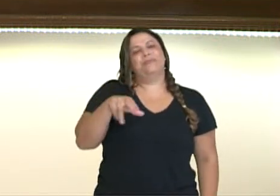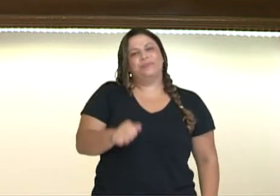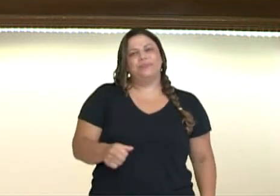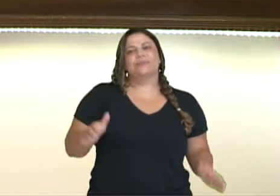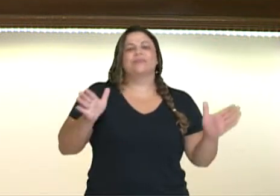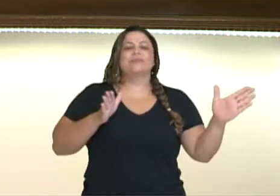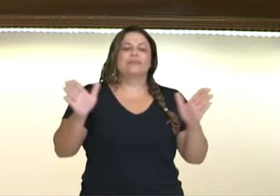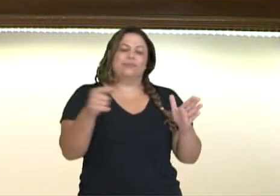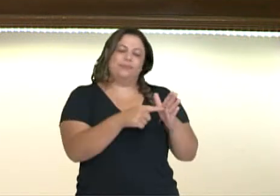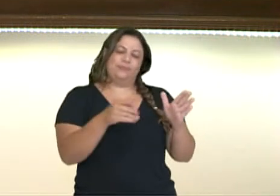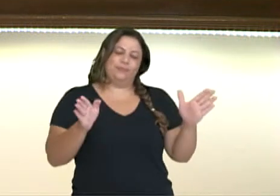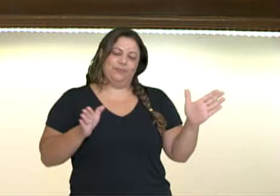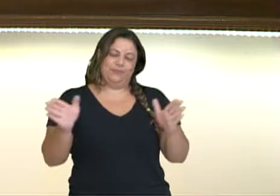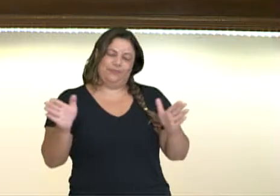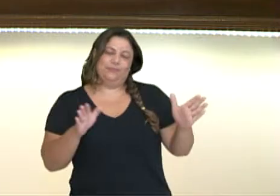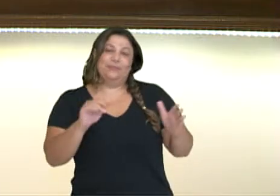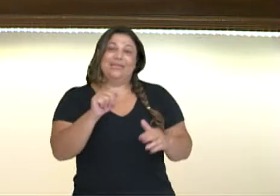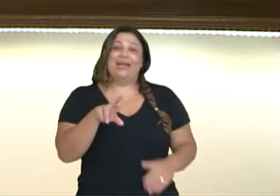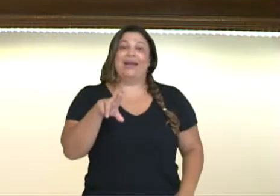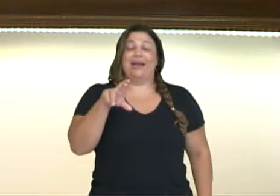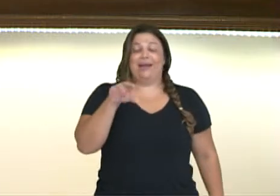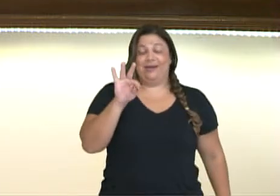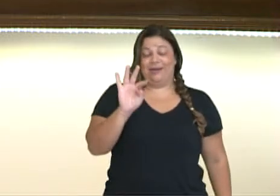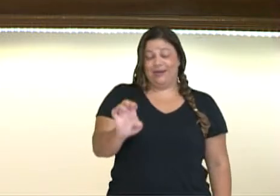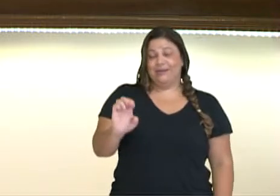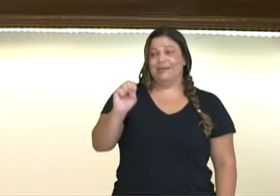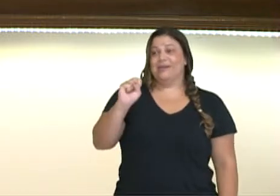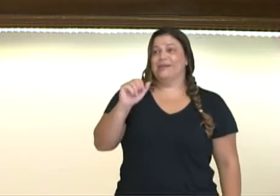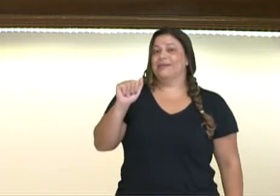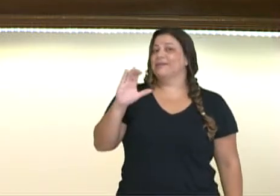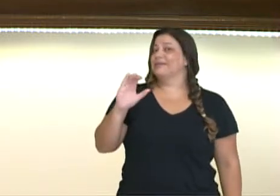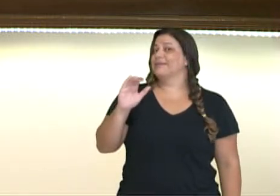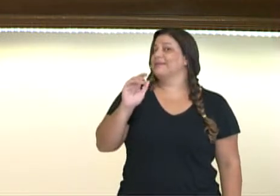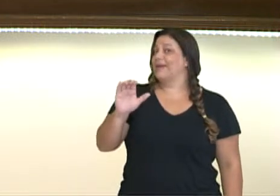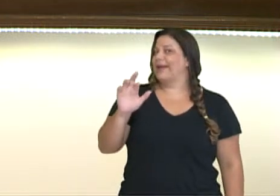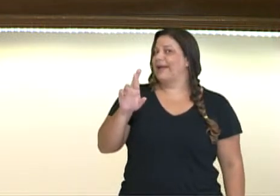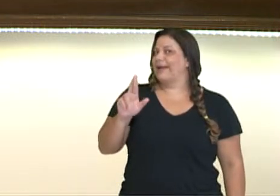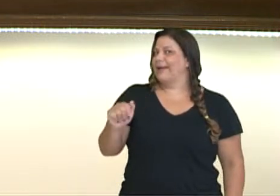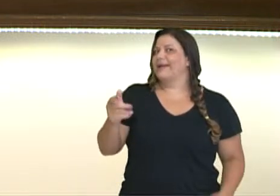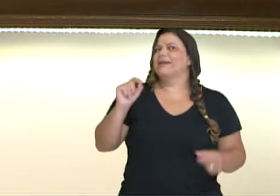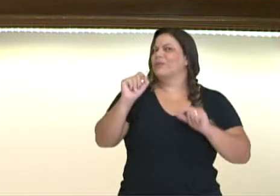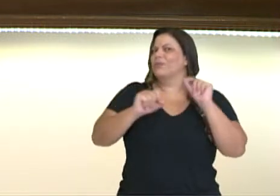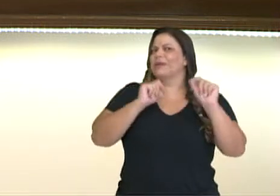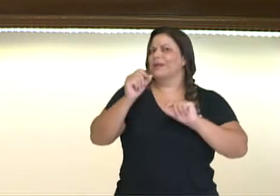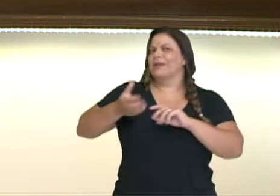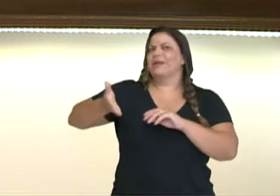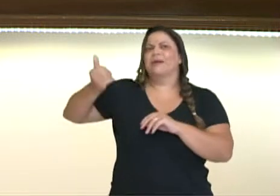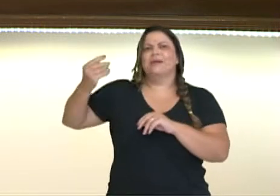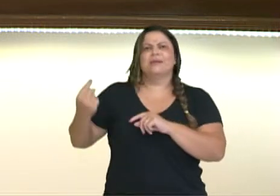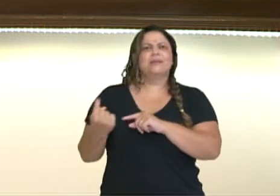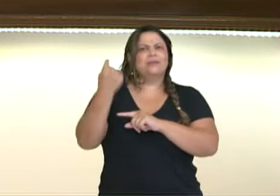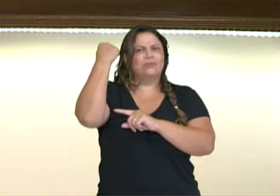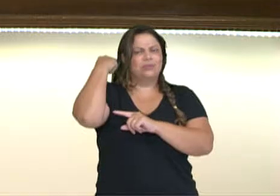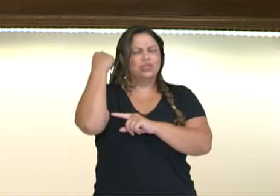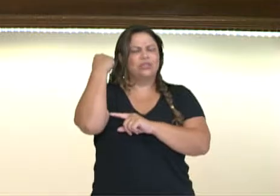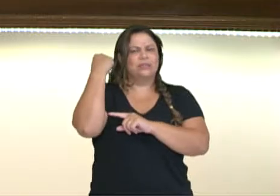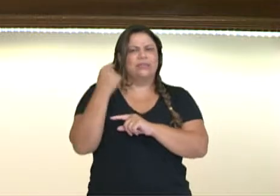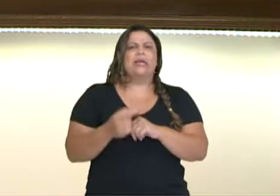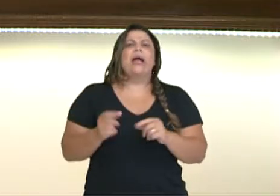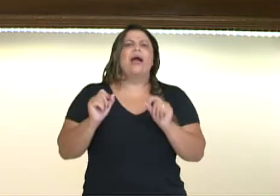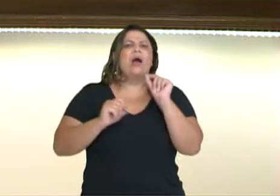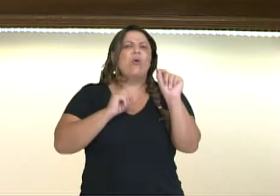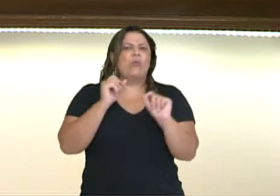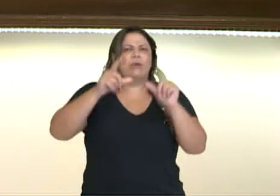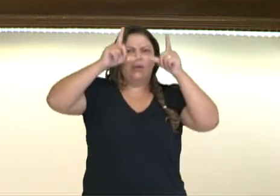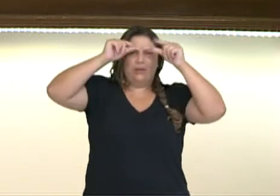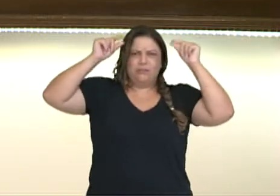arte sacra, o que tinha de diferente da Idade Média antes? Você tinha os gregos e os romanos, que